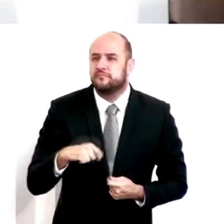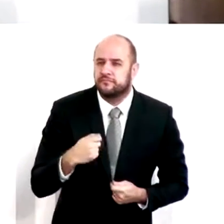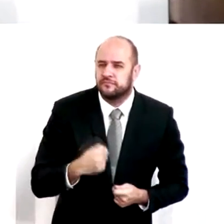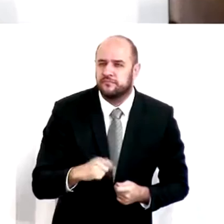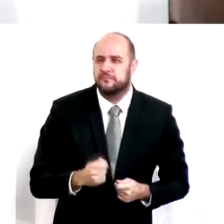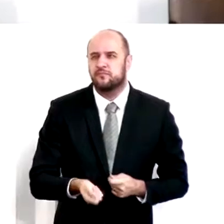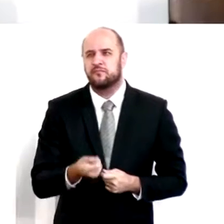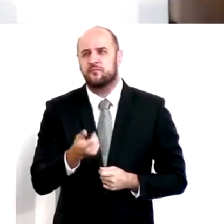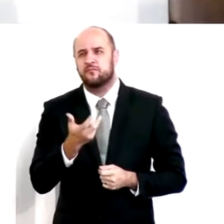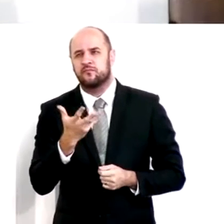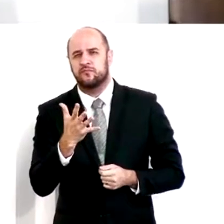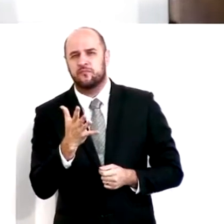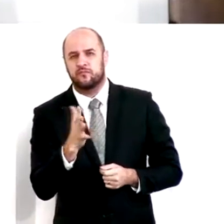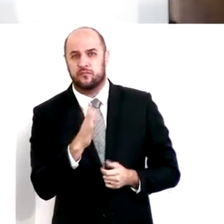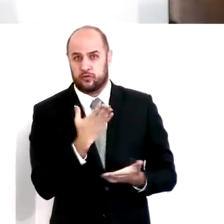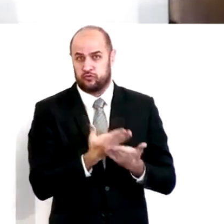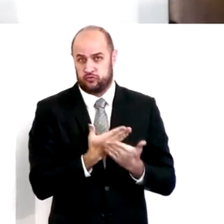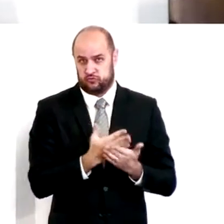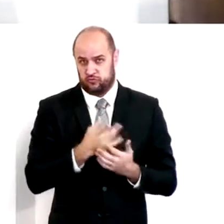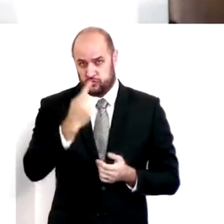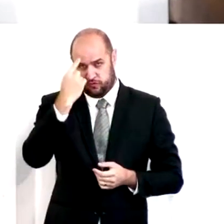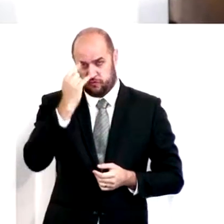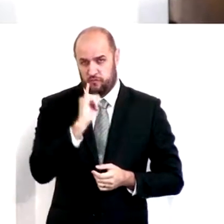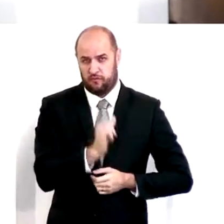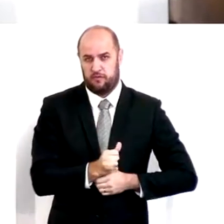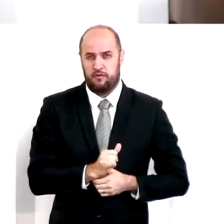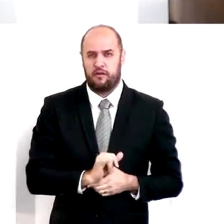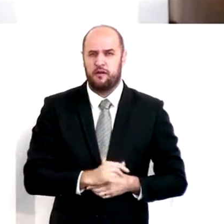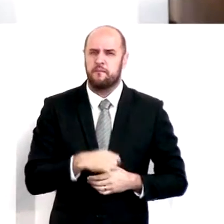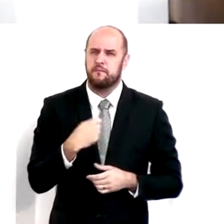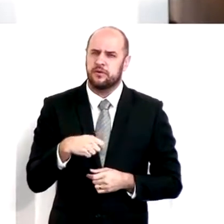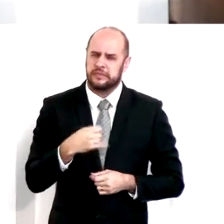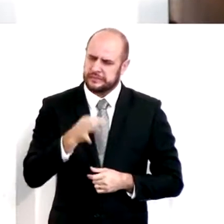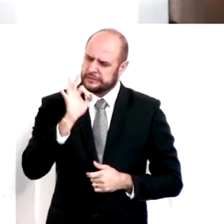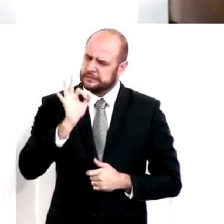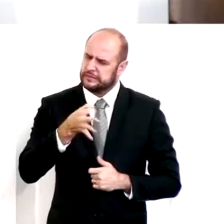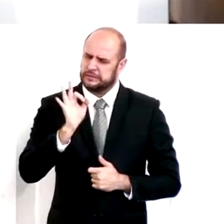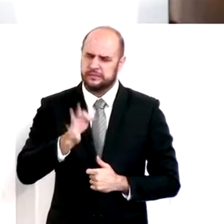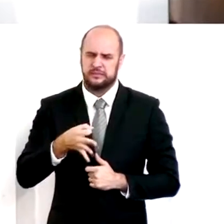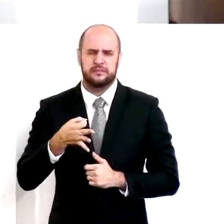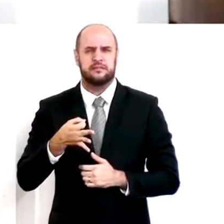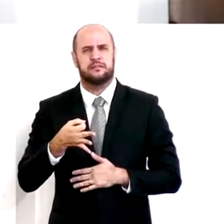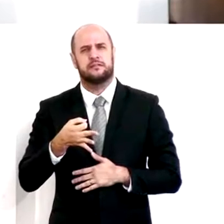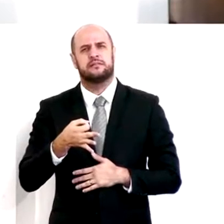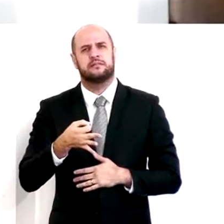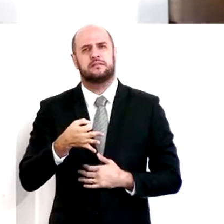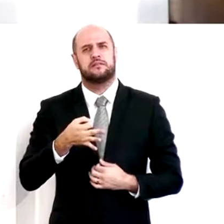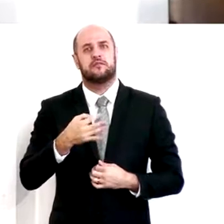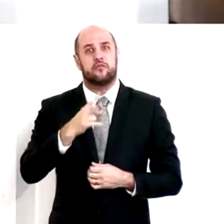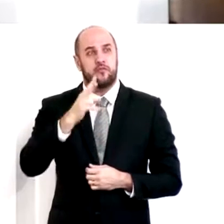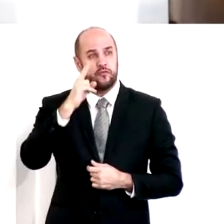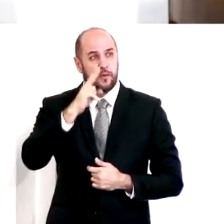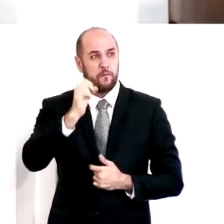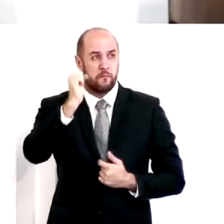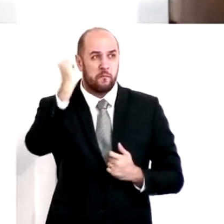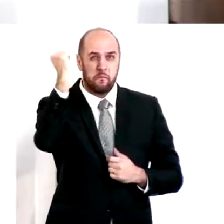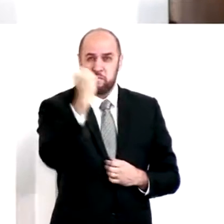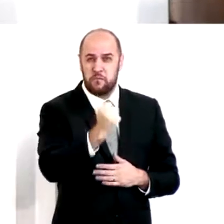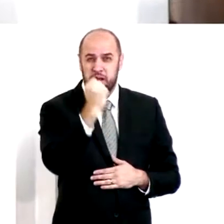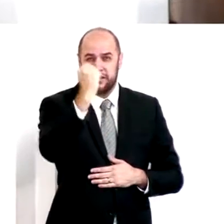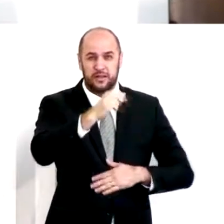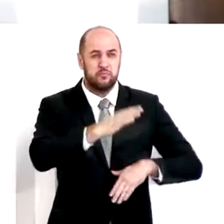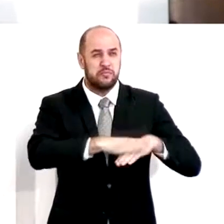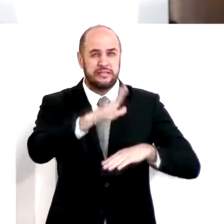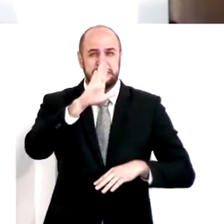no mínimo, dizem os estudiosos, no mínimo, a certeza, a comprovação que ele havia matado mais